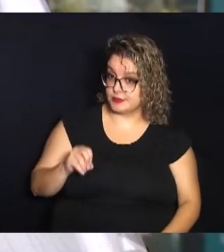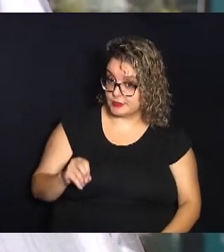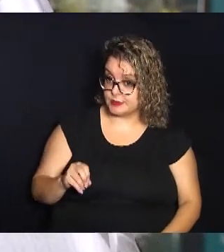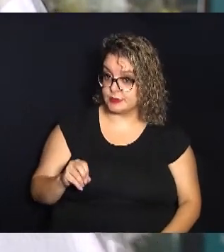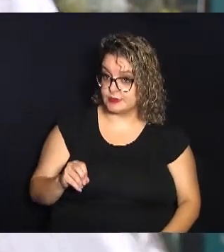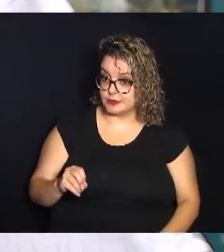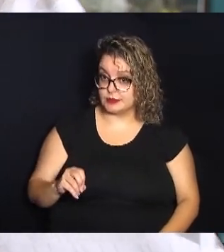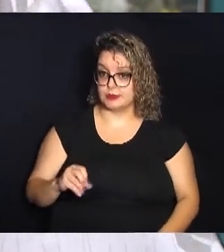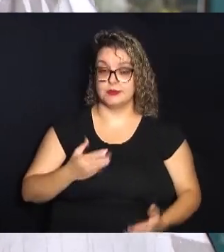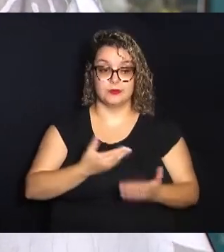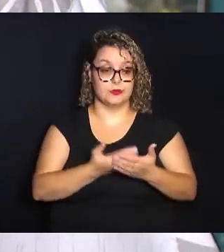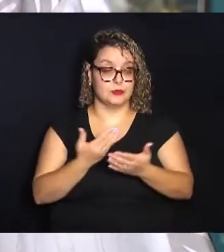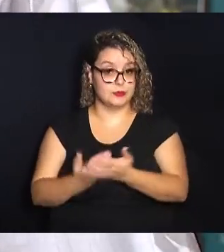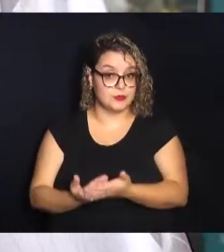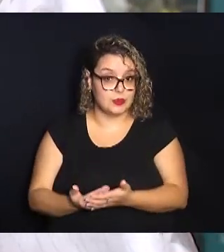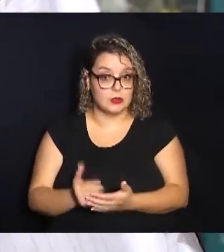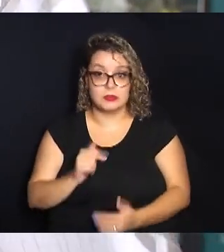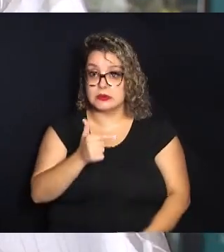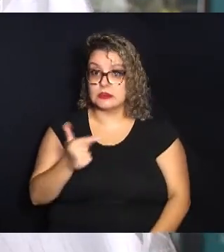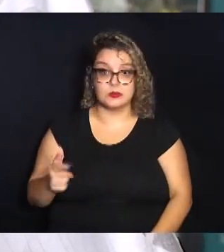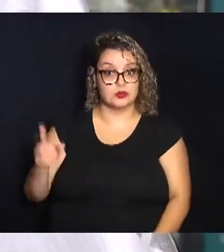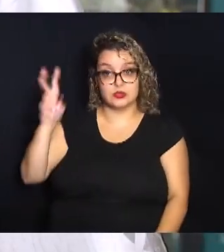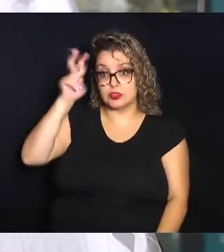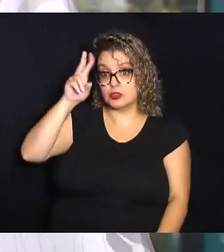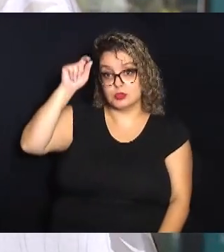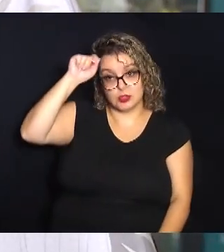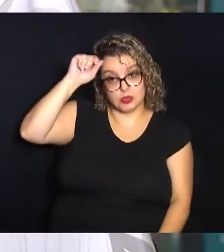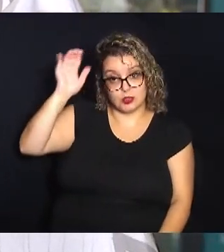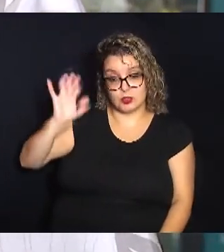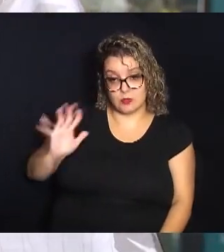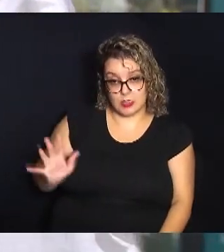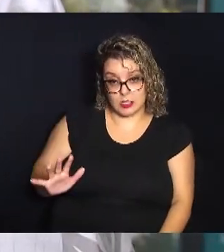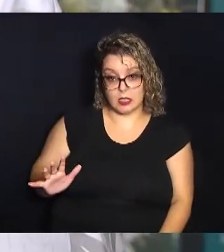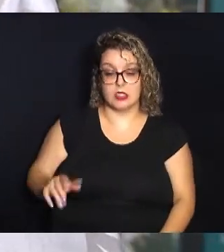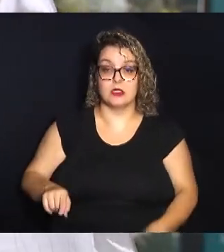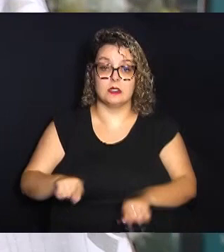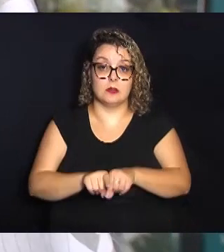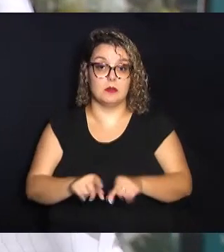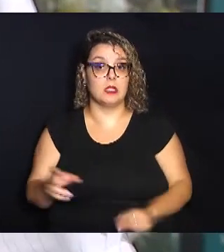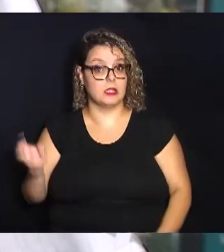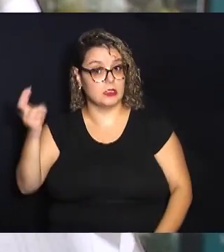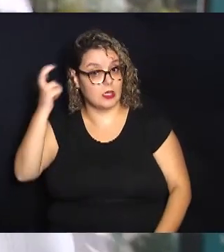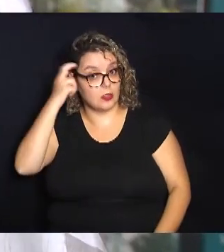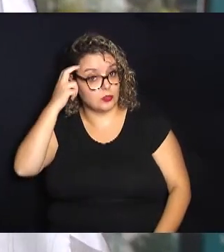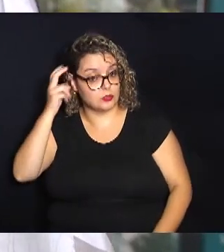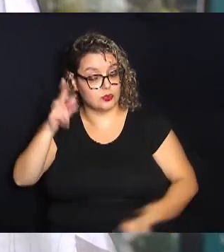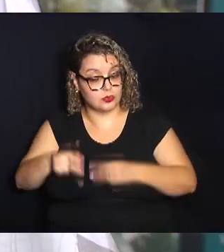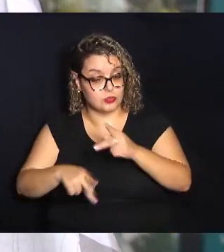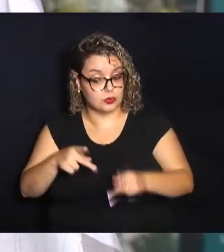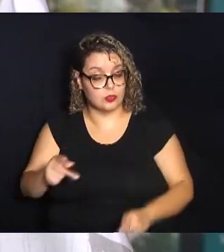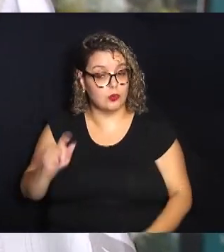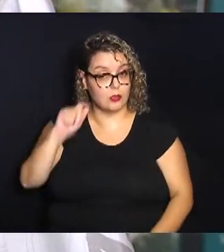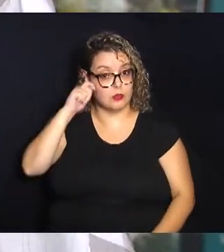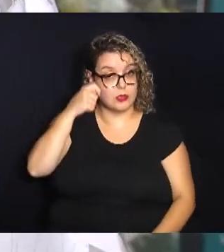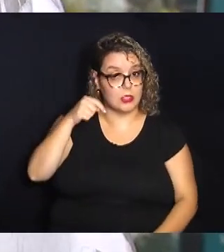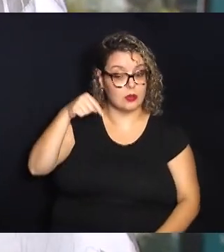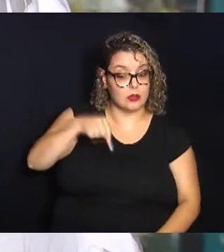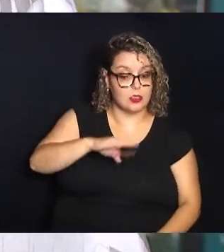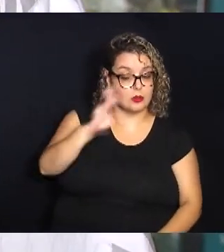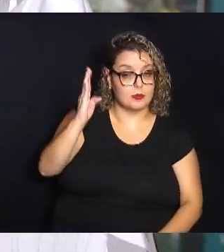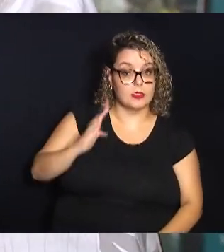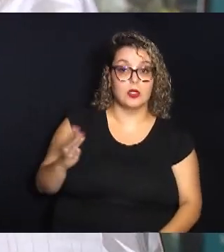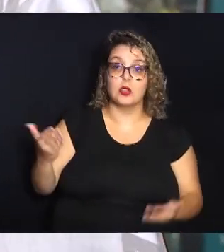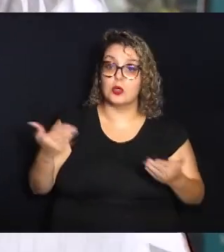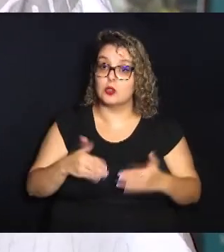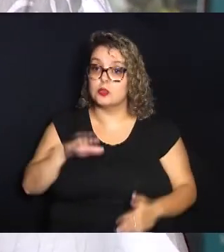mais de 50 no meu estudo que não tinha história da África e da cultura do povo negro no Brasil e hoje